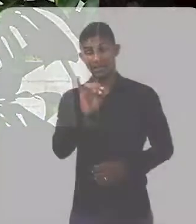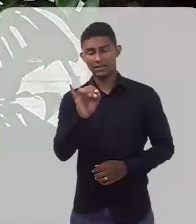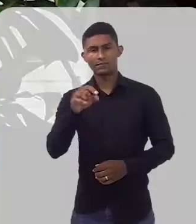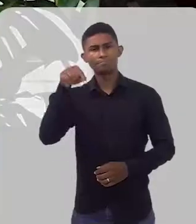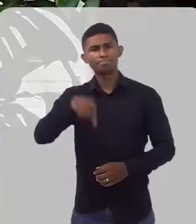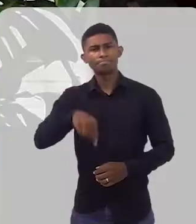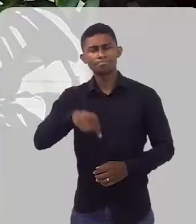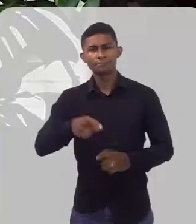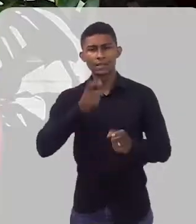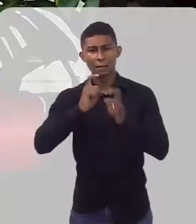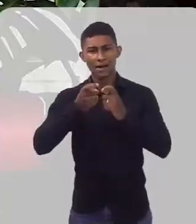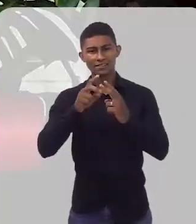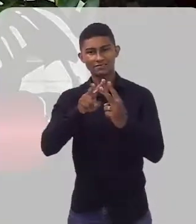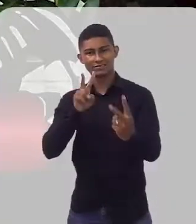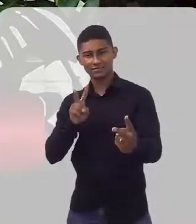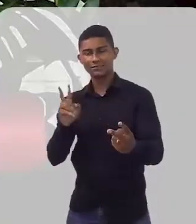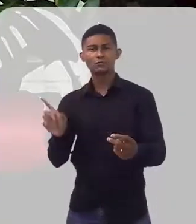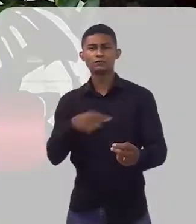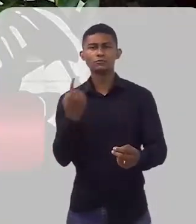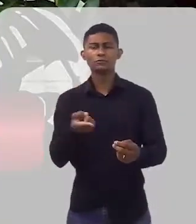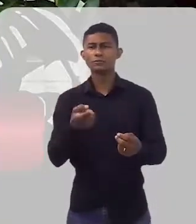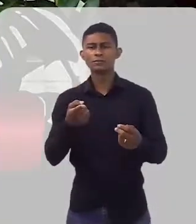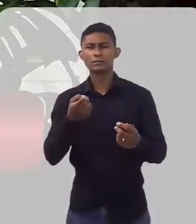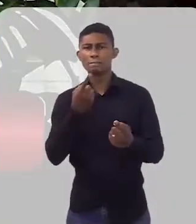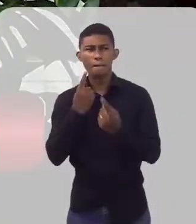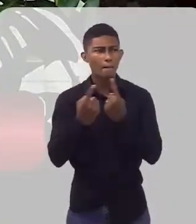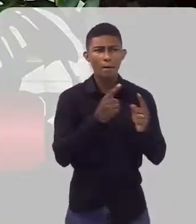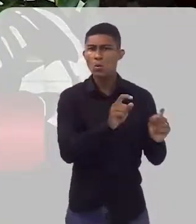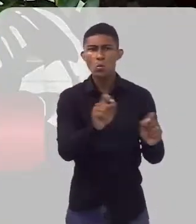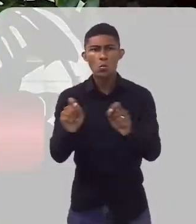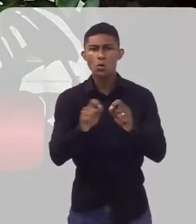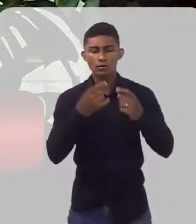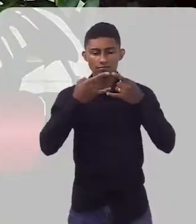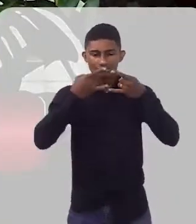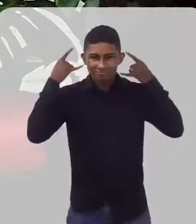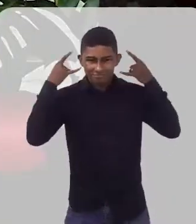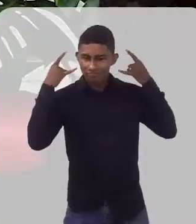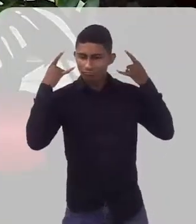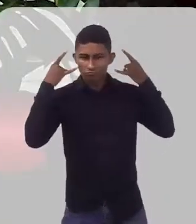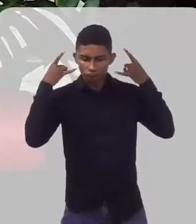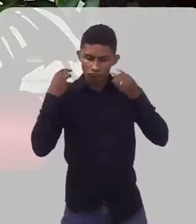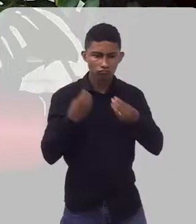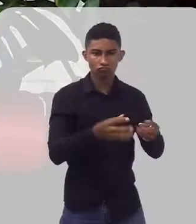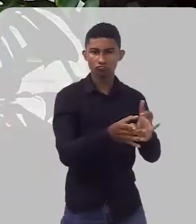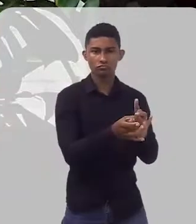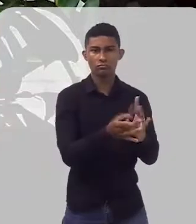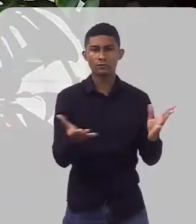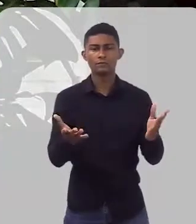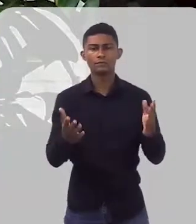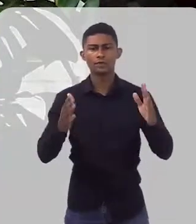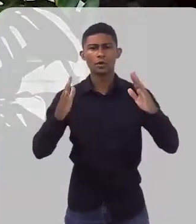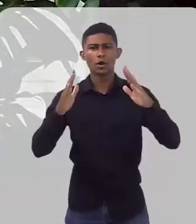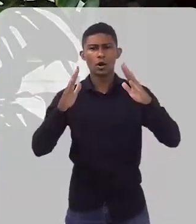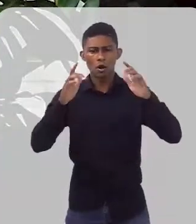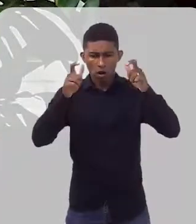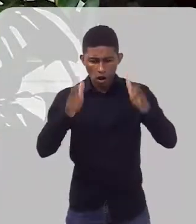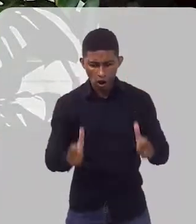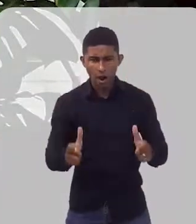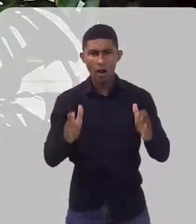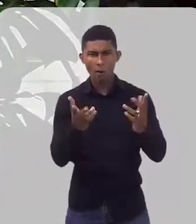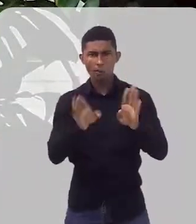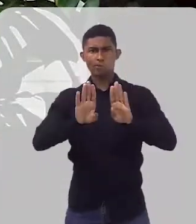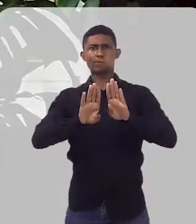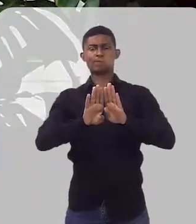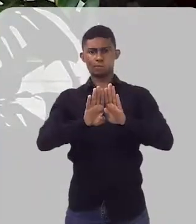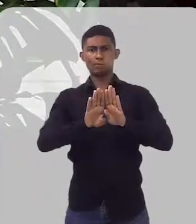Olá! No debate virtual de hoje vamos falar sobre a liberação do uso de máscaras em locais fechados. Afinal, o avanço